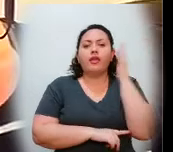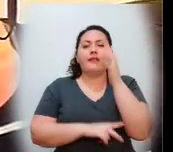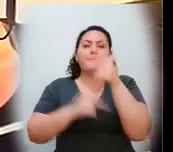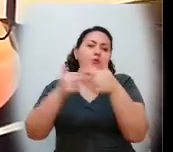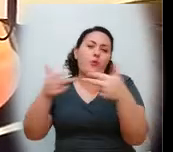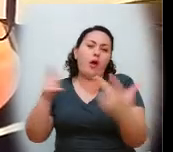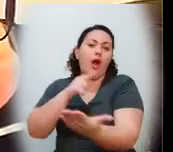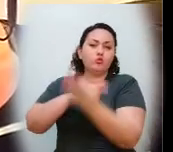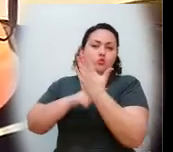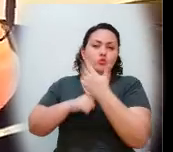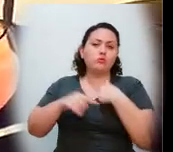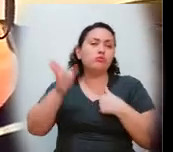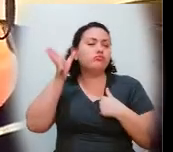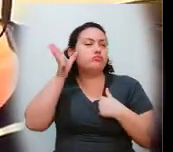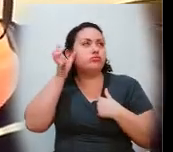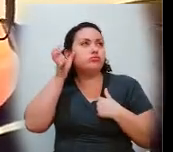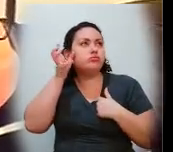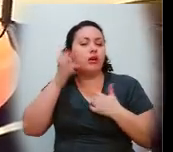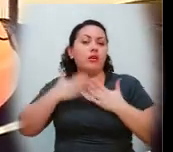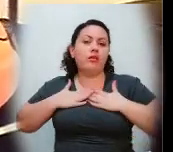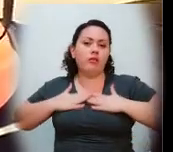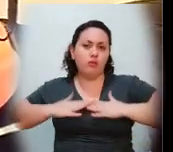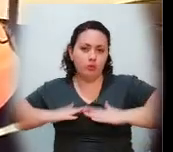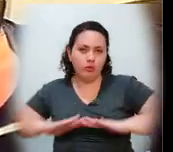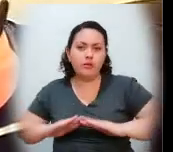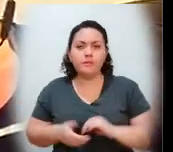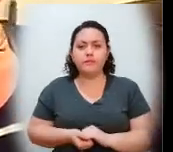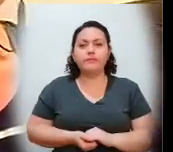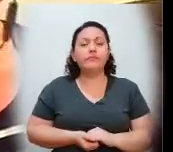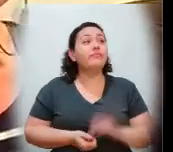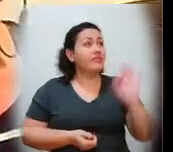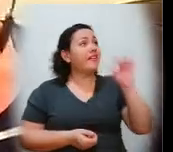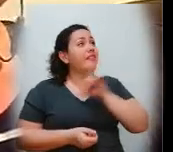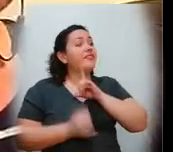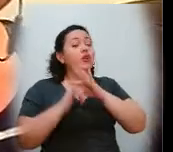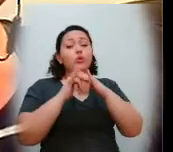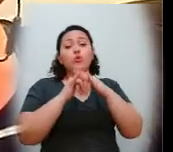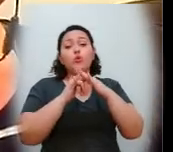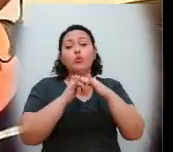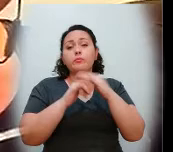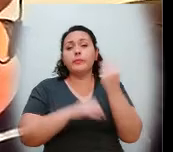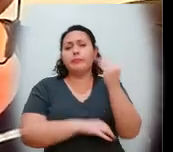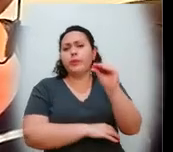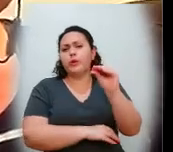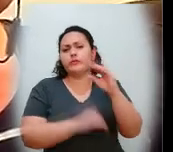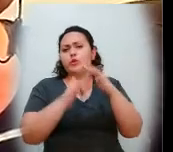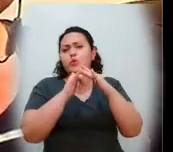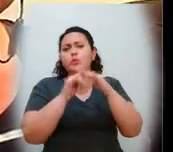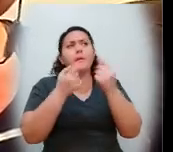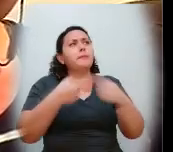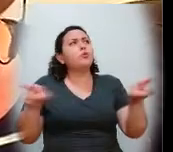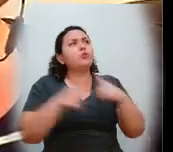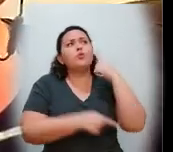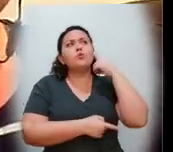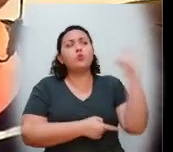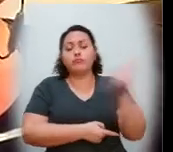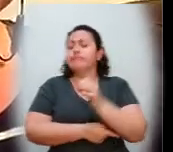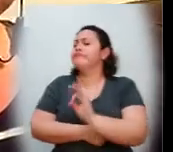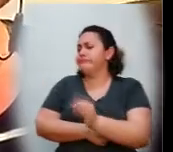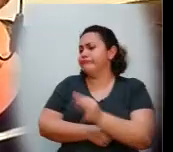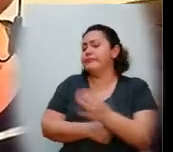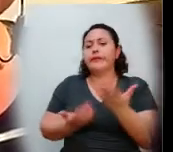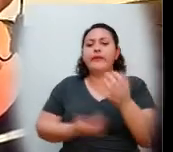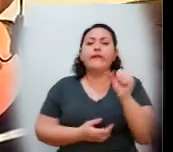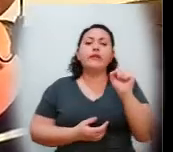coisas que também facilitam uma música mais tranquila. Tem A até às própria vezes uns sonzinhos no YouTube, né, Ana? isso, até a gente,